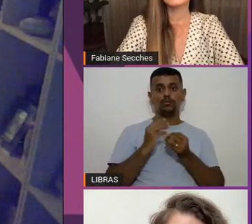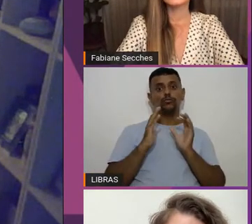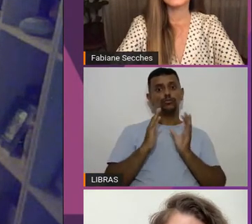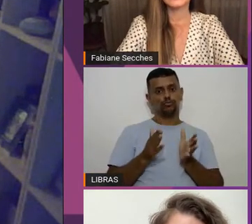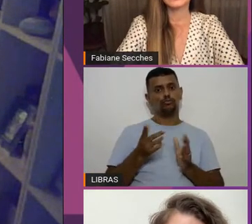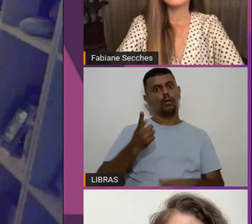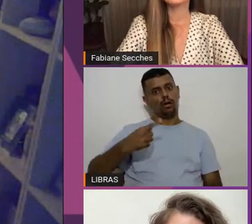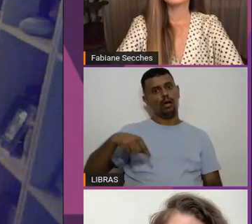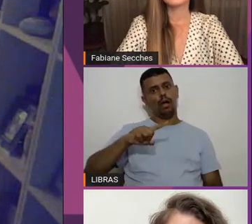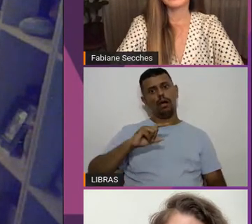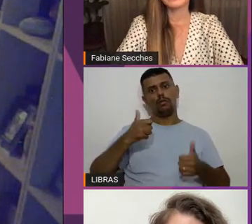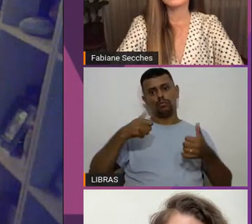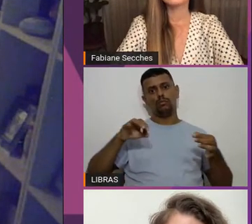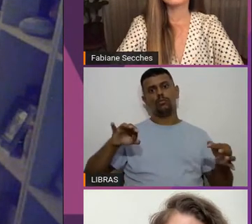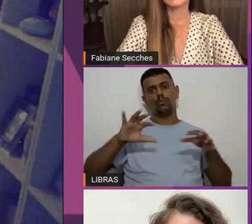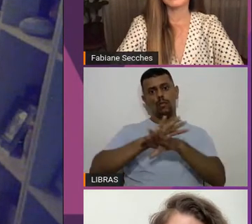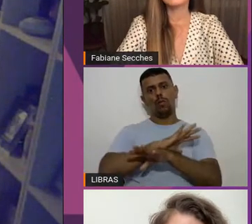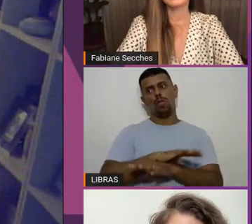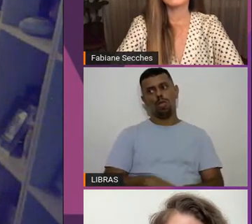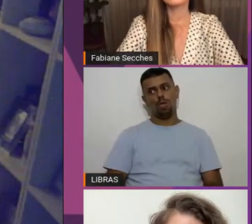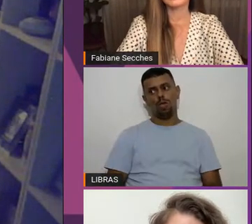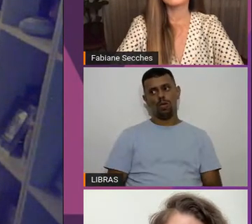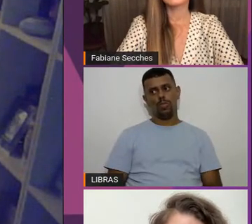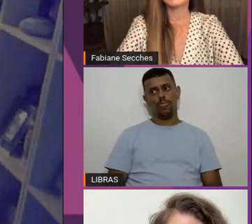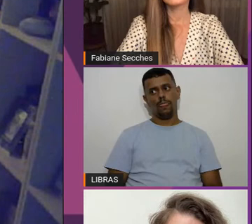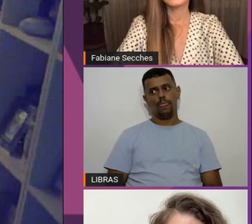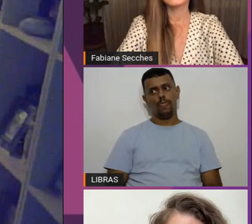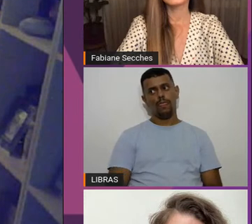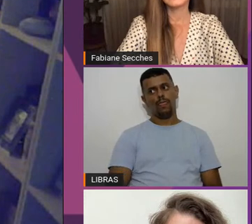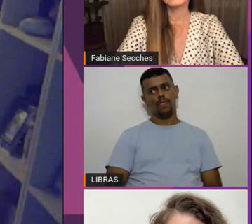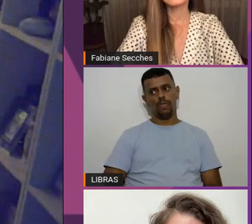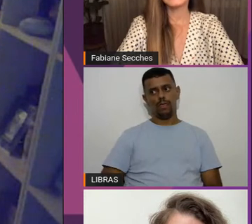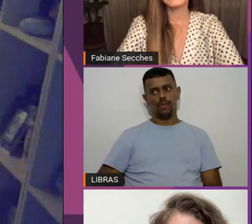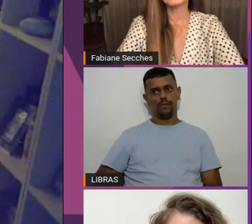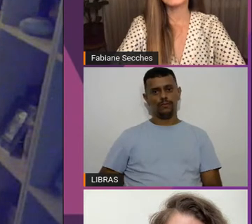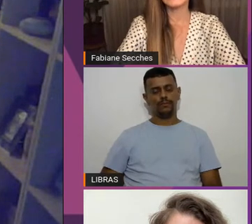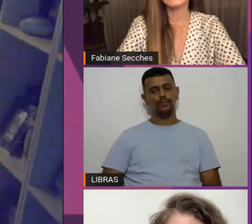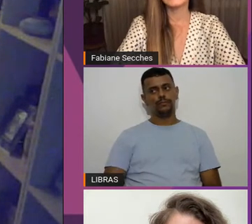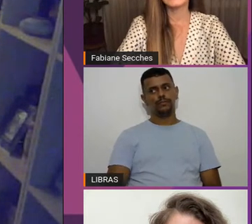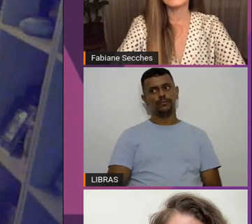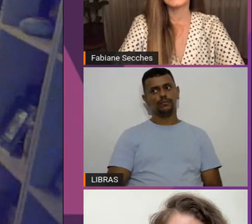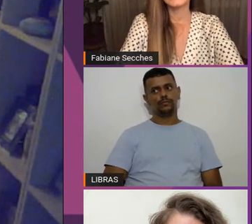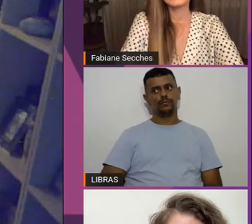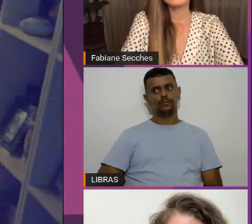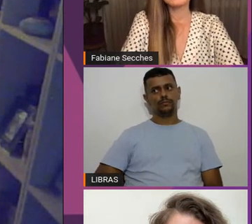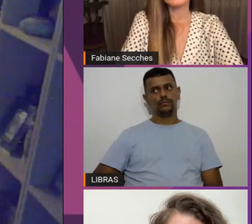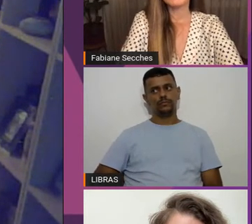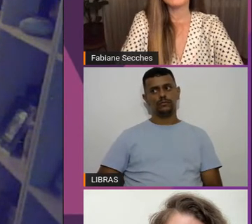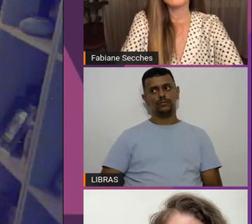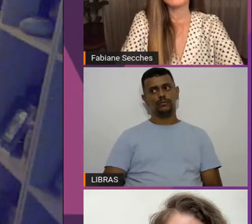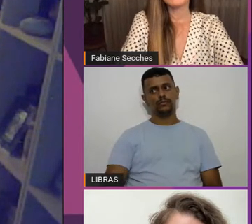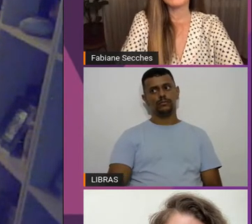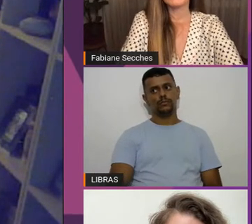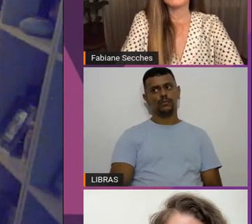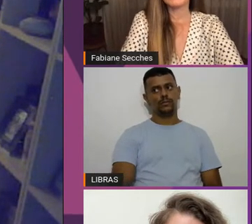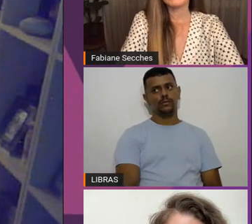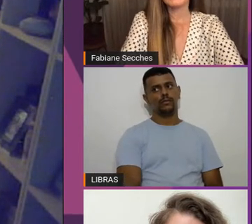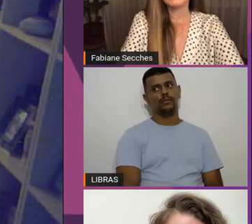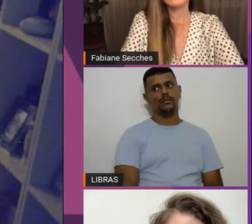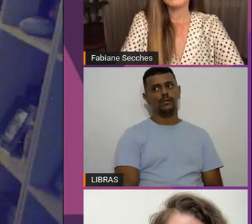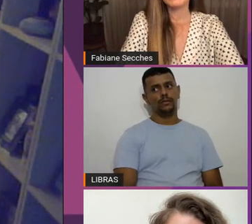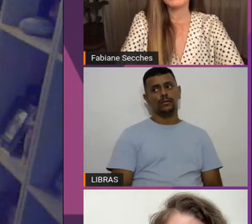Pronto né primeiro rascunho não já Pronto né a E